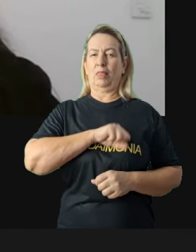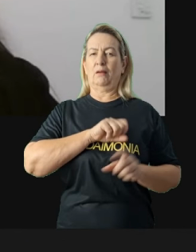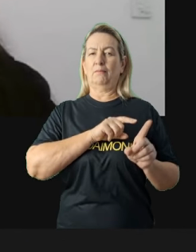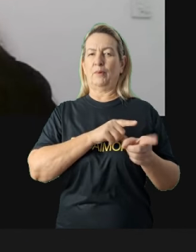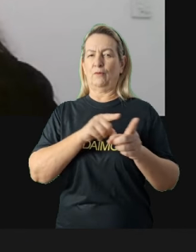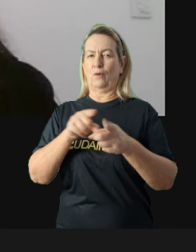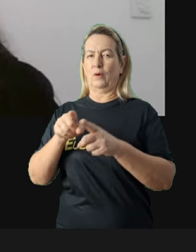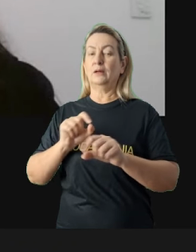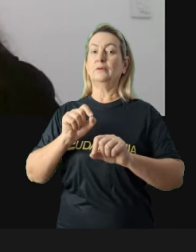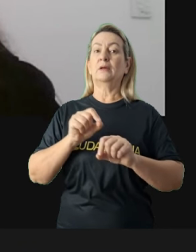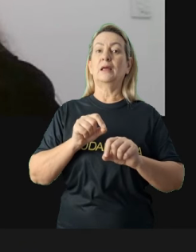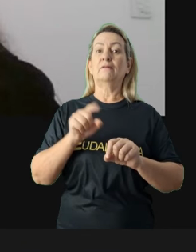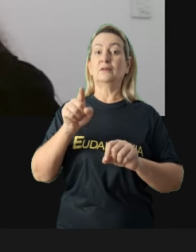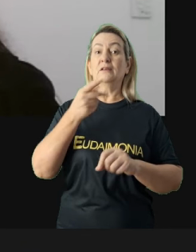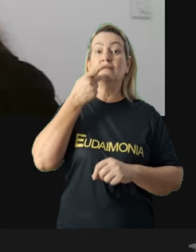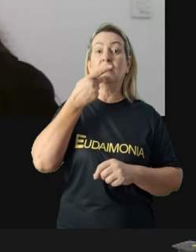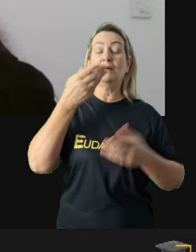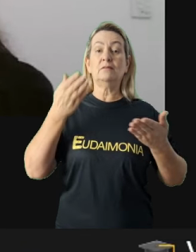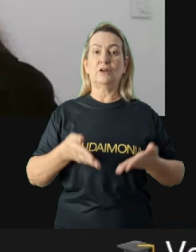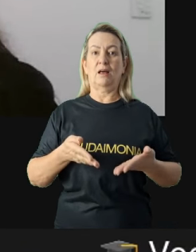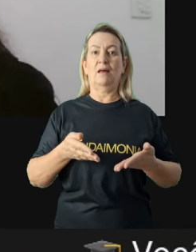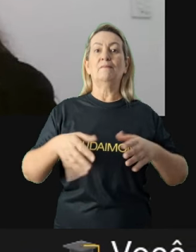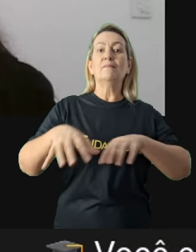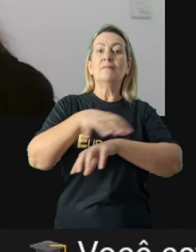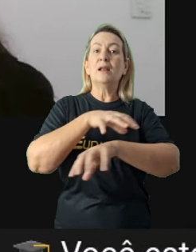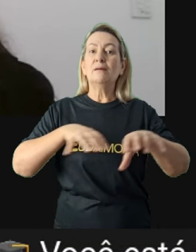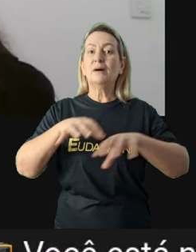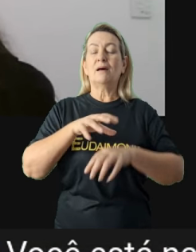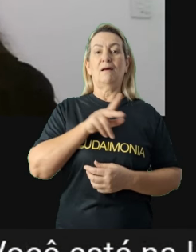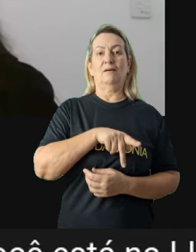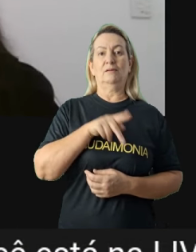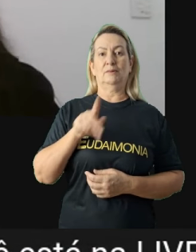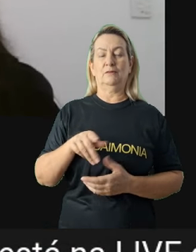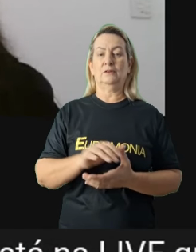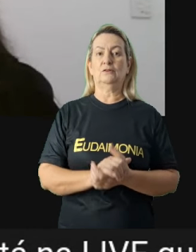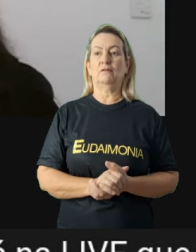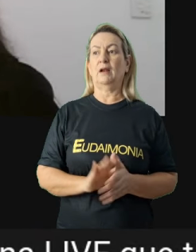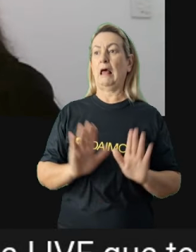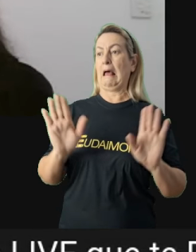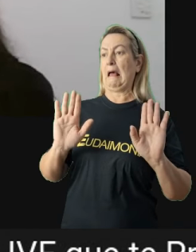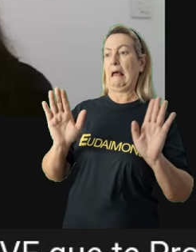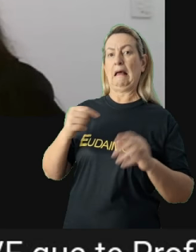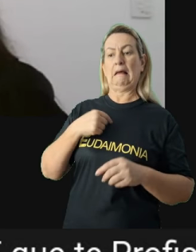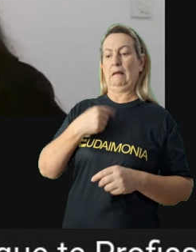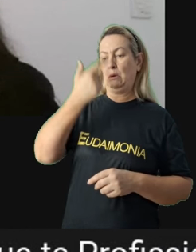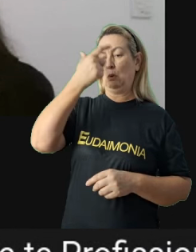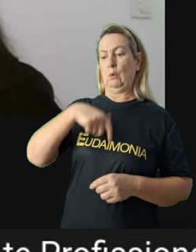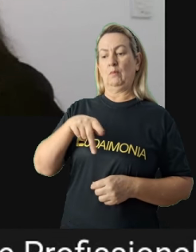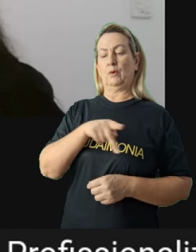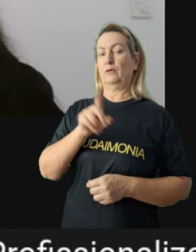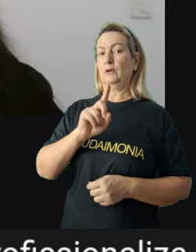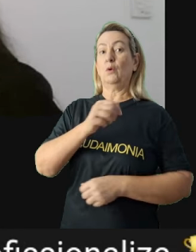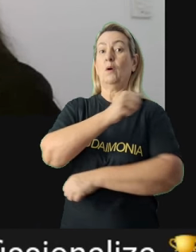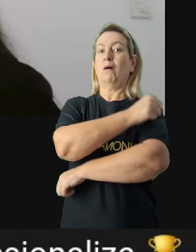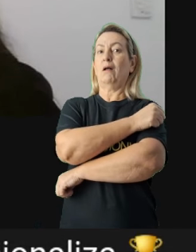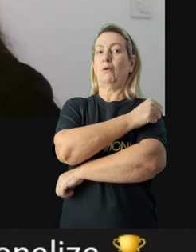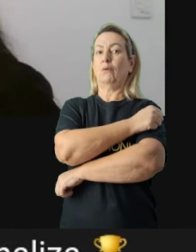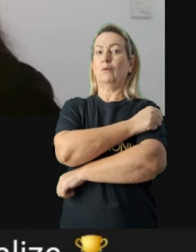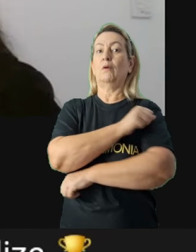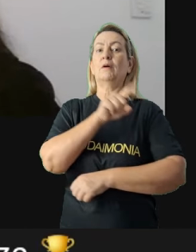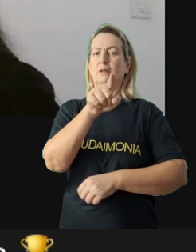provocação, e que inclusive alguns de vocês já até comentaram, que é a preparação dos professores, não é? Daí você está assistindo, aí você fala, professor, mas eu não